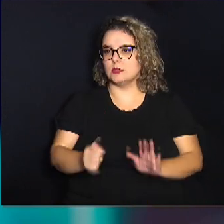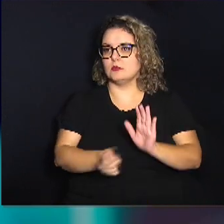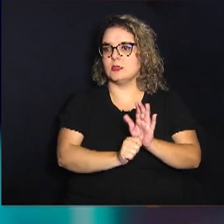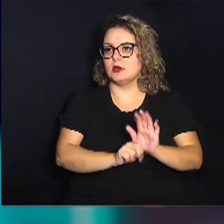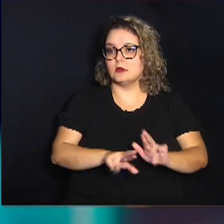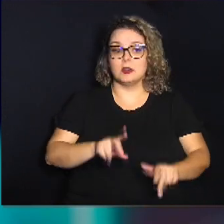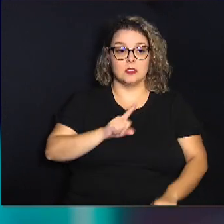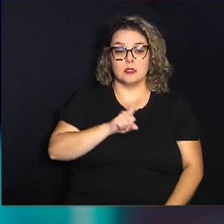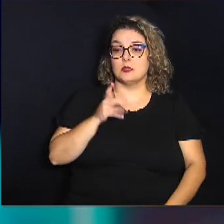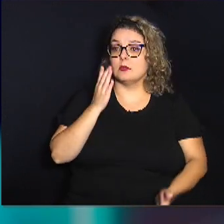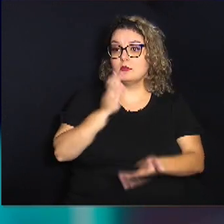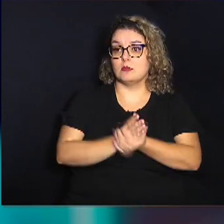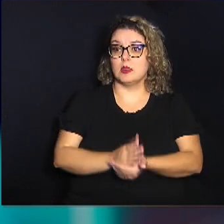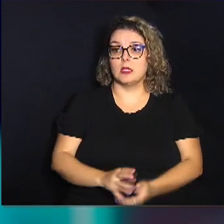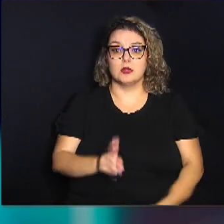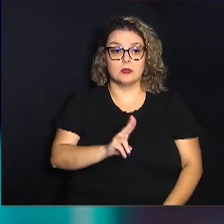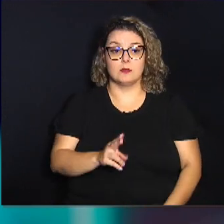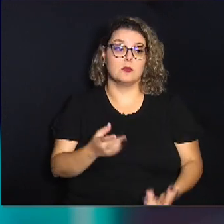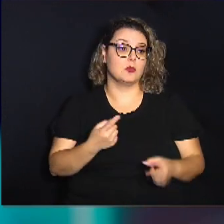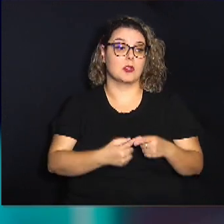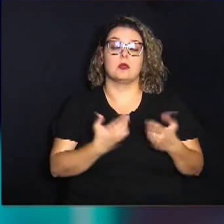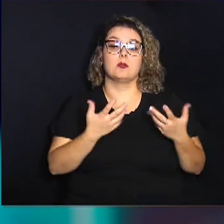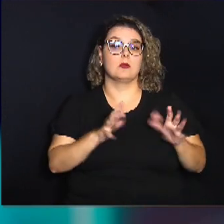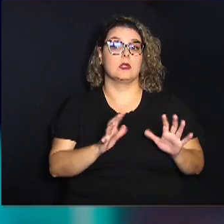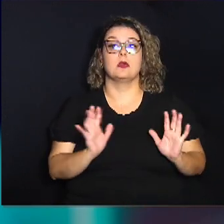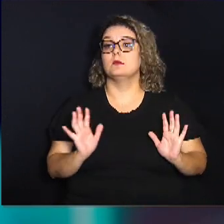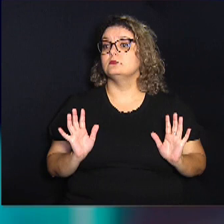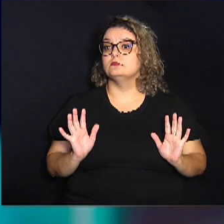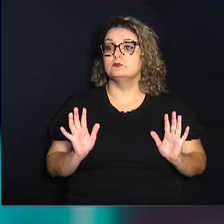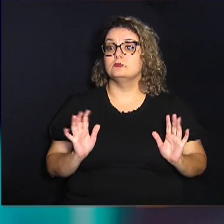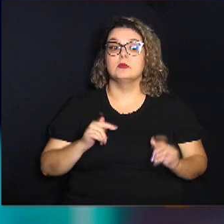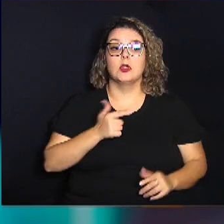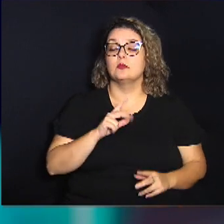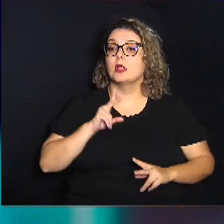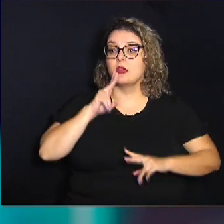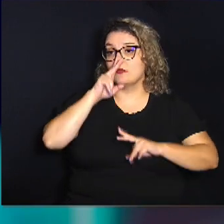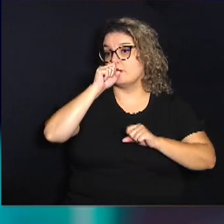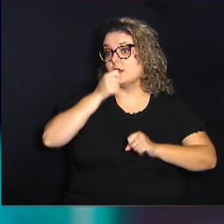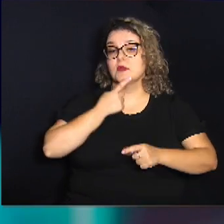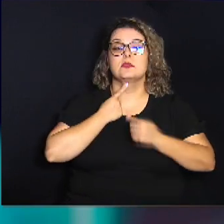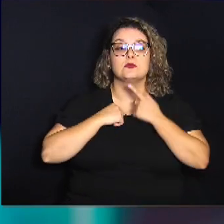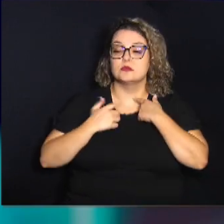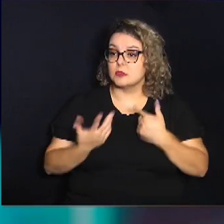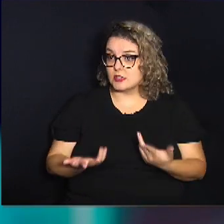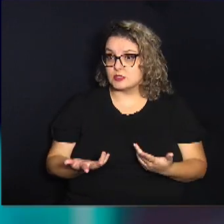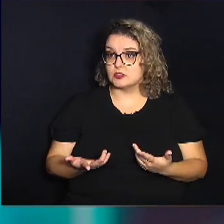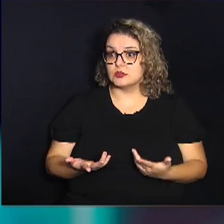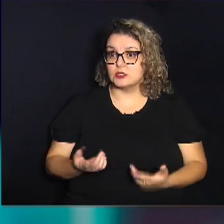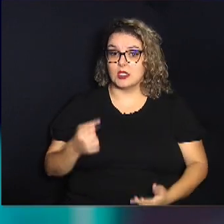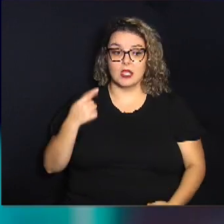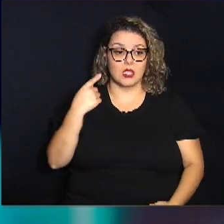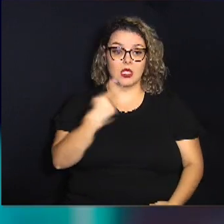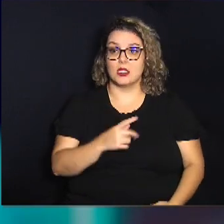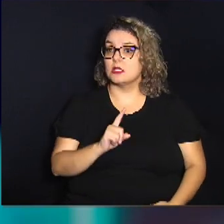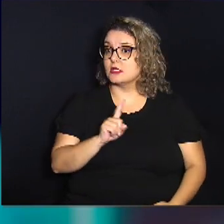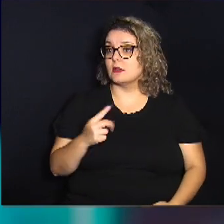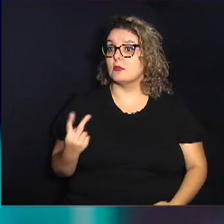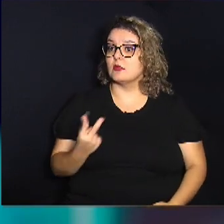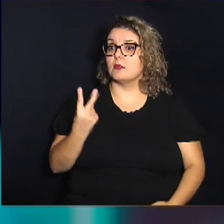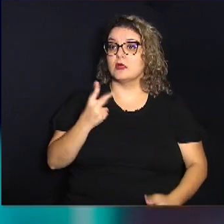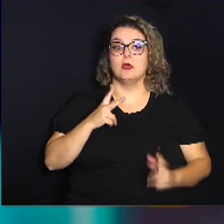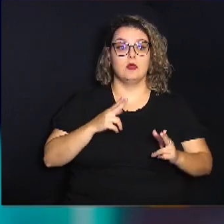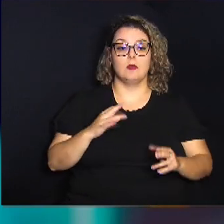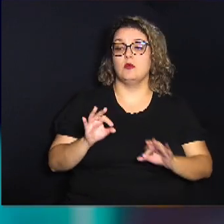para de usar porque ele não quer. Ele não tem força de vontade. Ele não me valoriza como